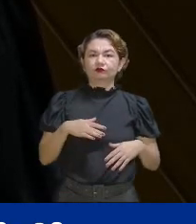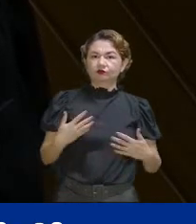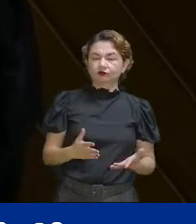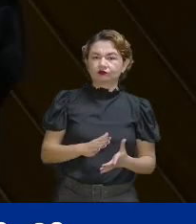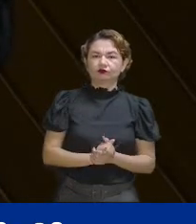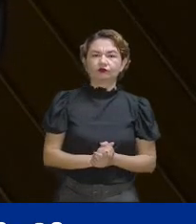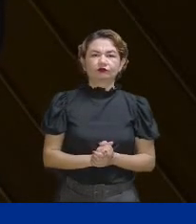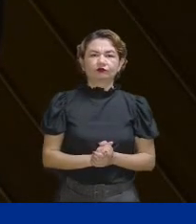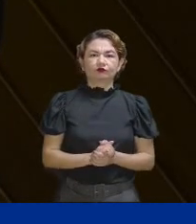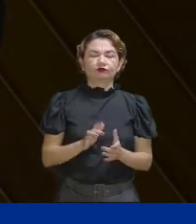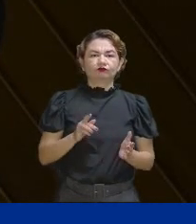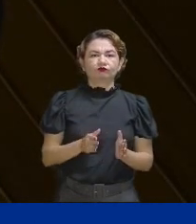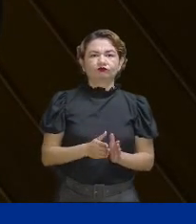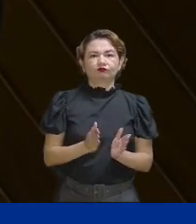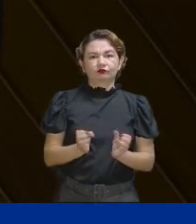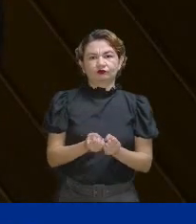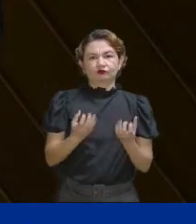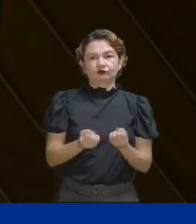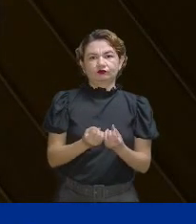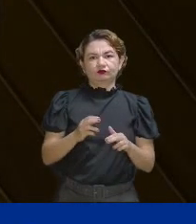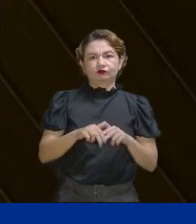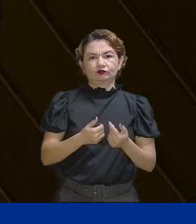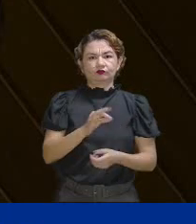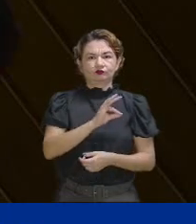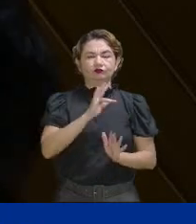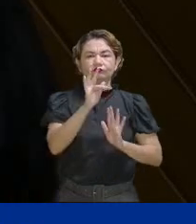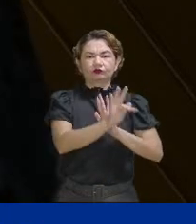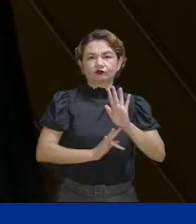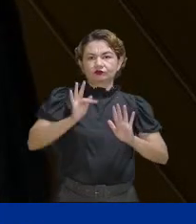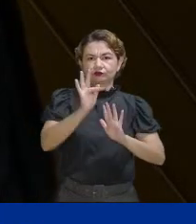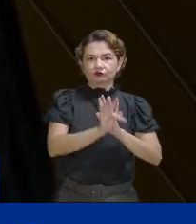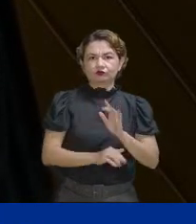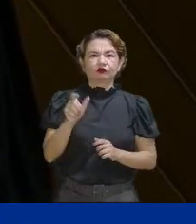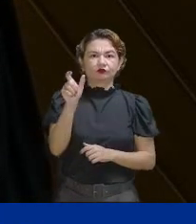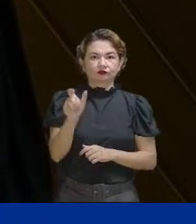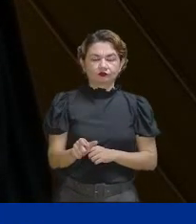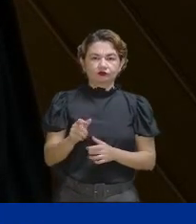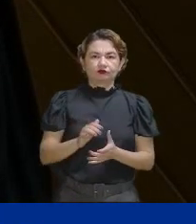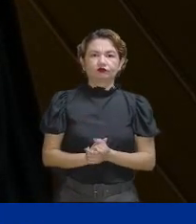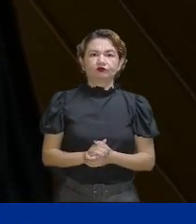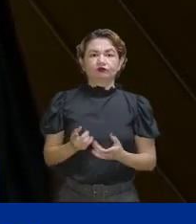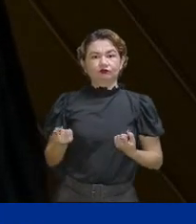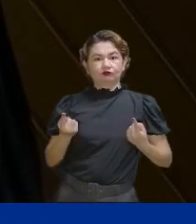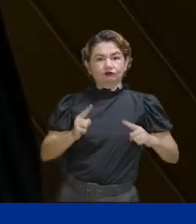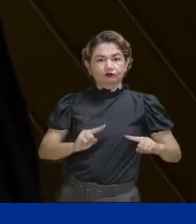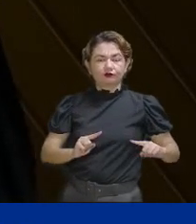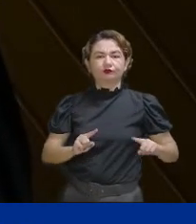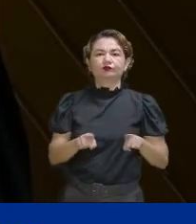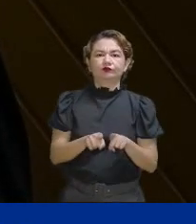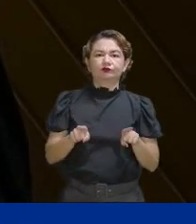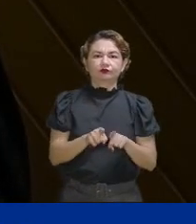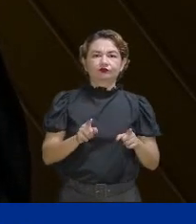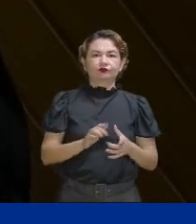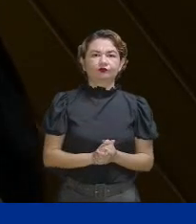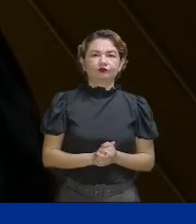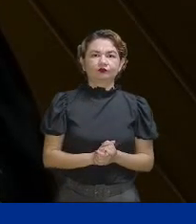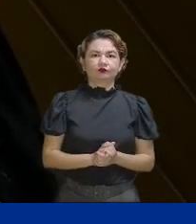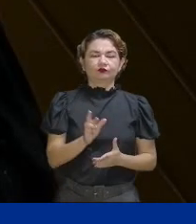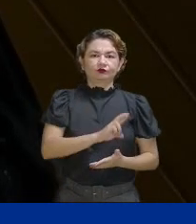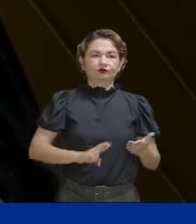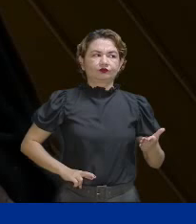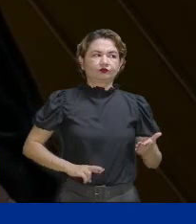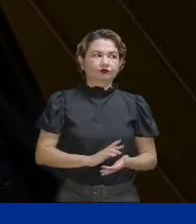produzido pela Polícia Federal. Fecho aspas. A parte embargada apresentou contrarrazões. É, no essencial, o